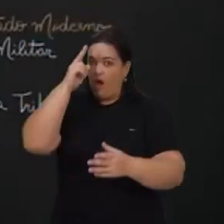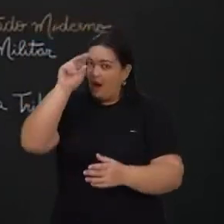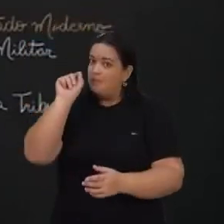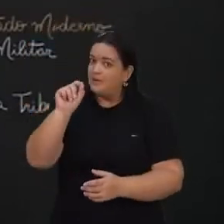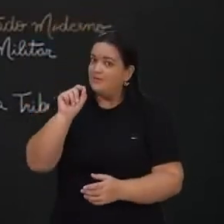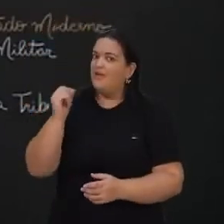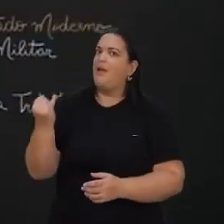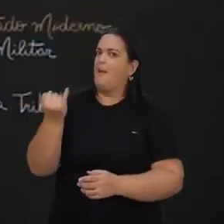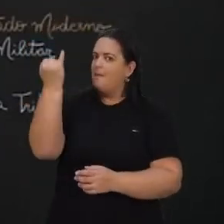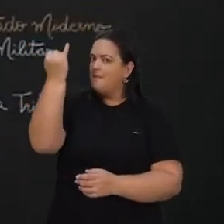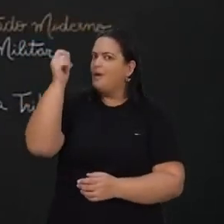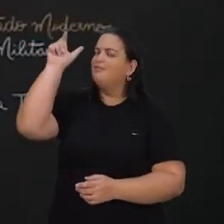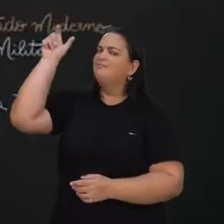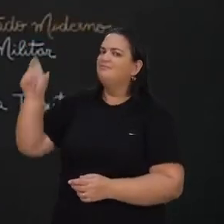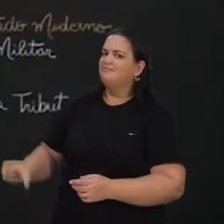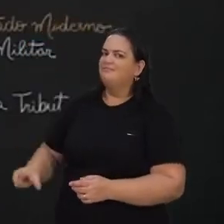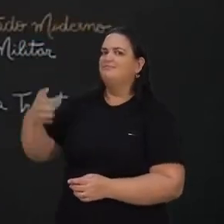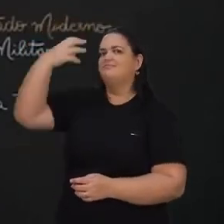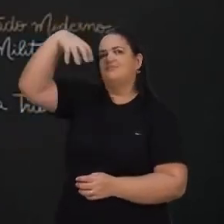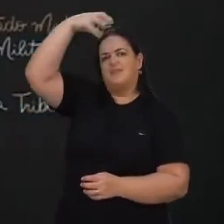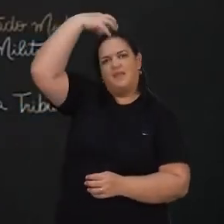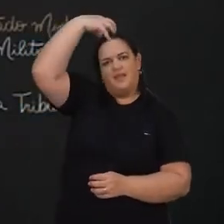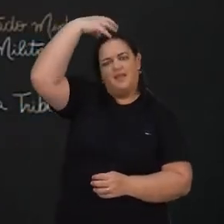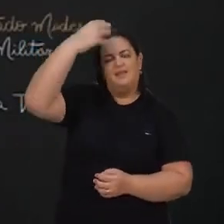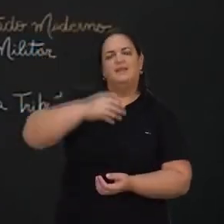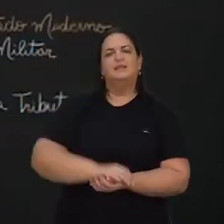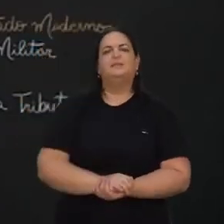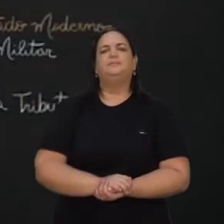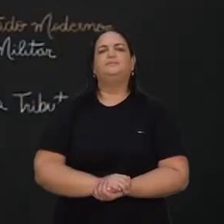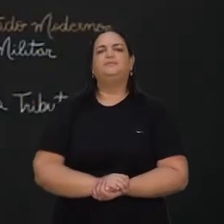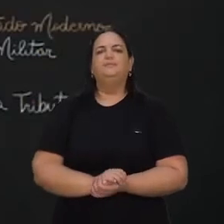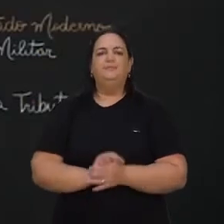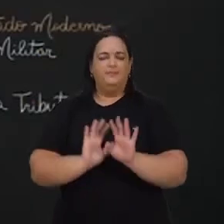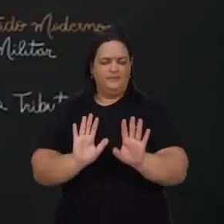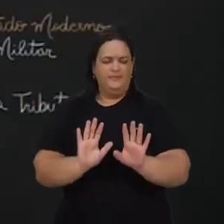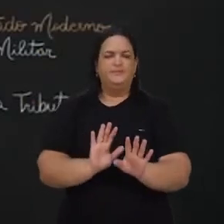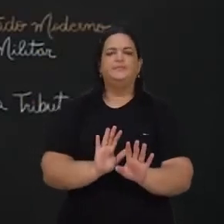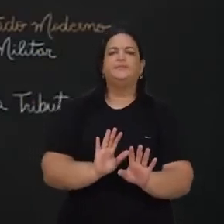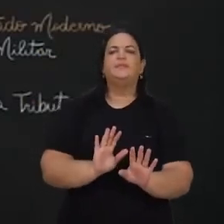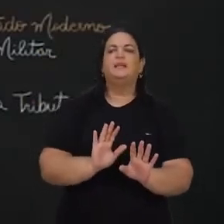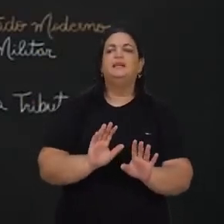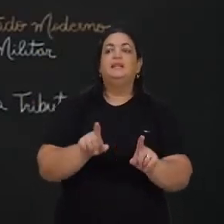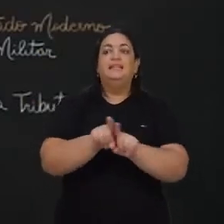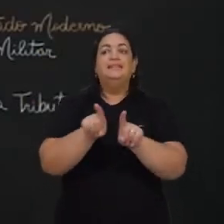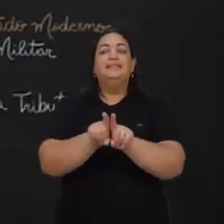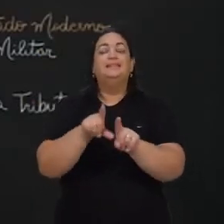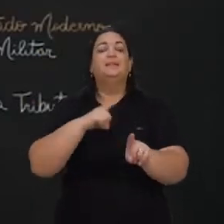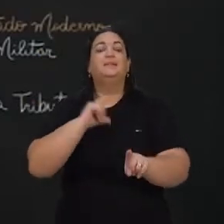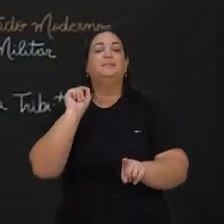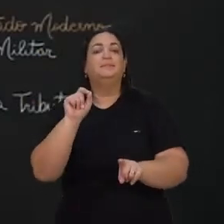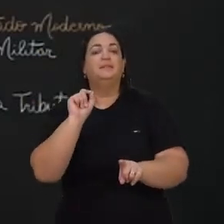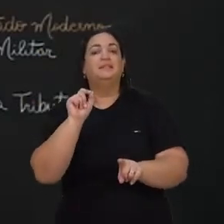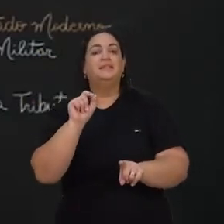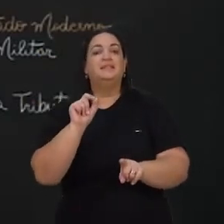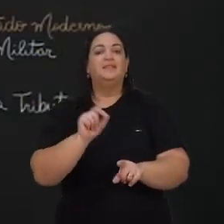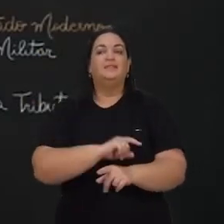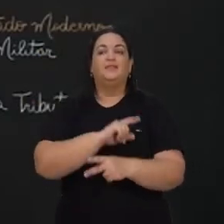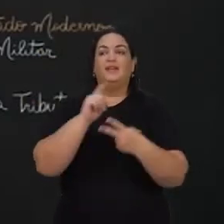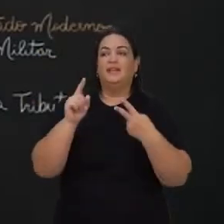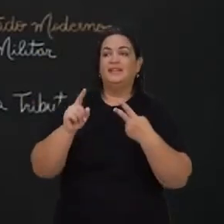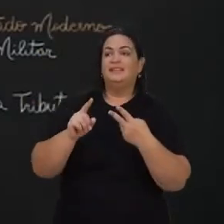desse rei, dessa figura monárquica. Muito bem, além desse interesse da burguesia,